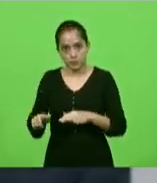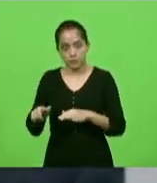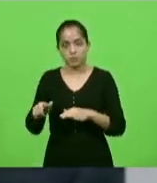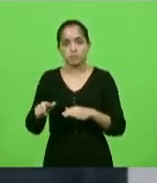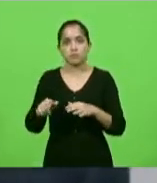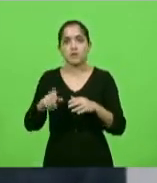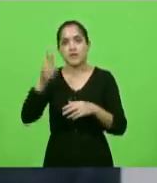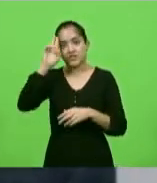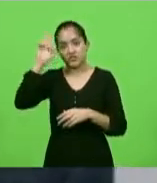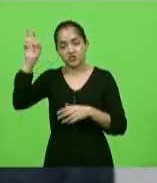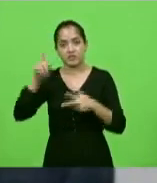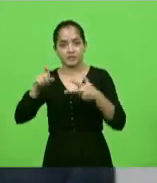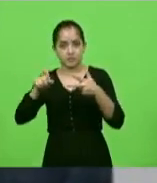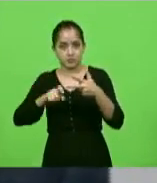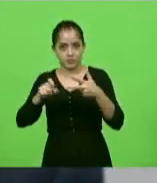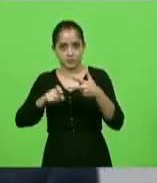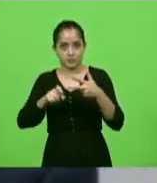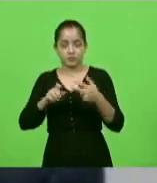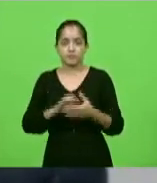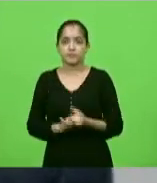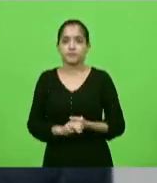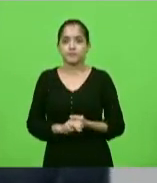Executivo Municipal. Estadual.